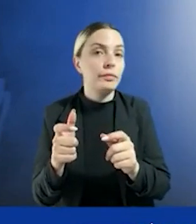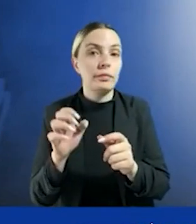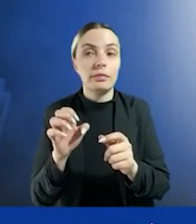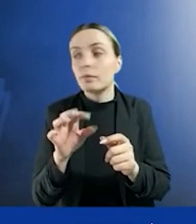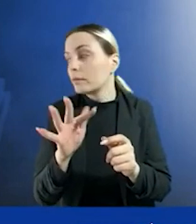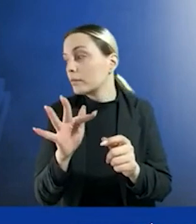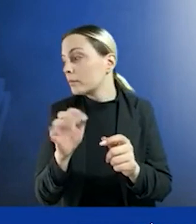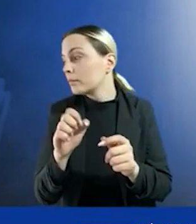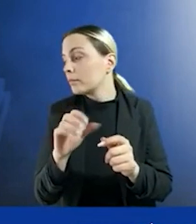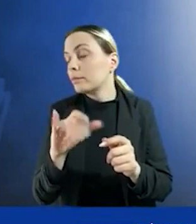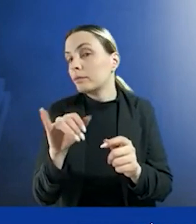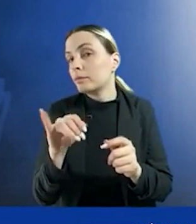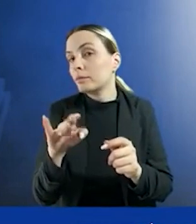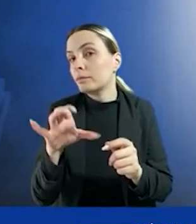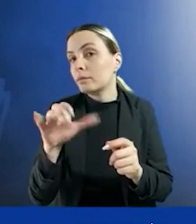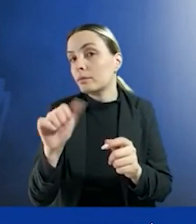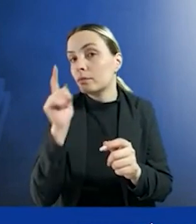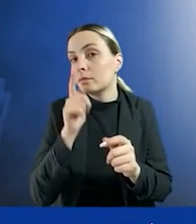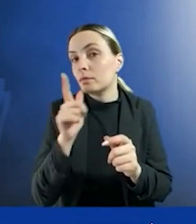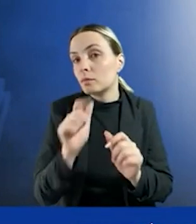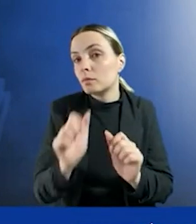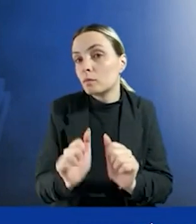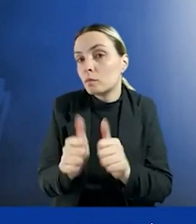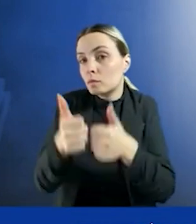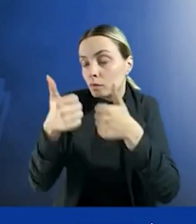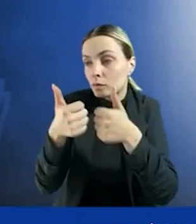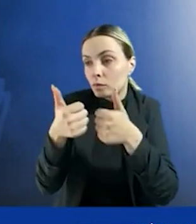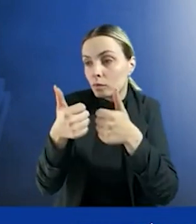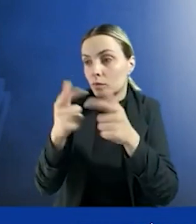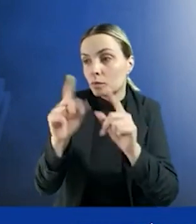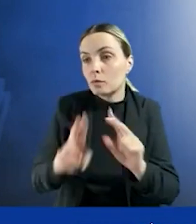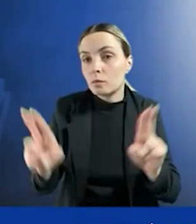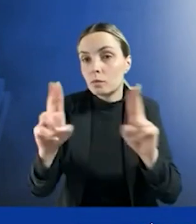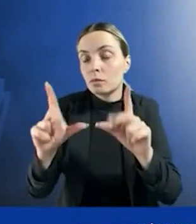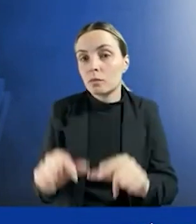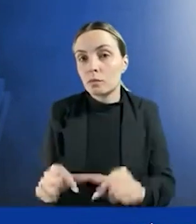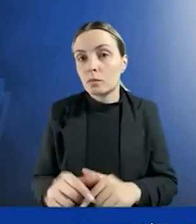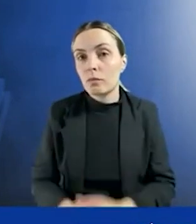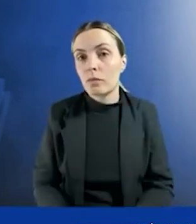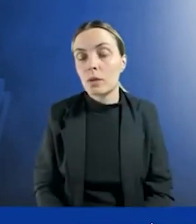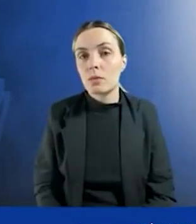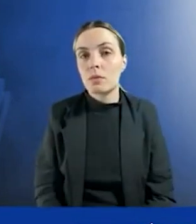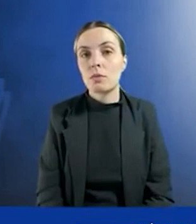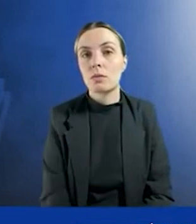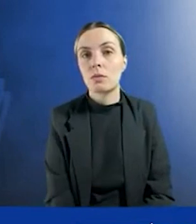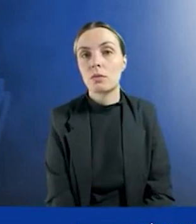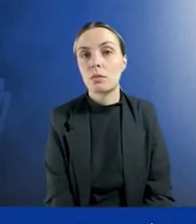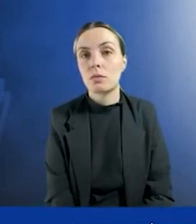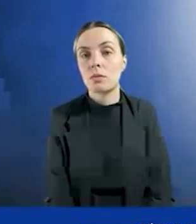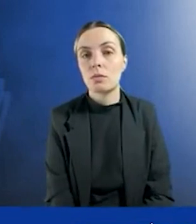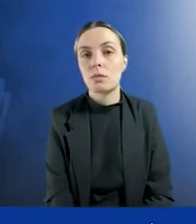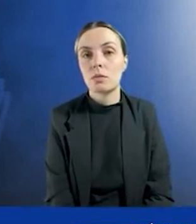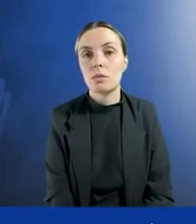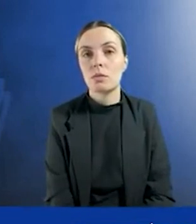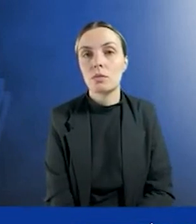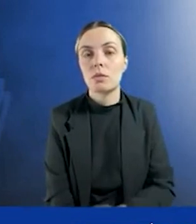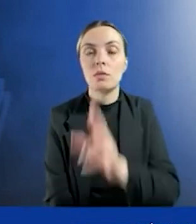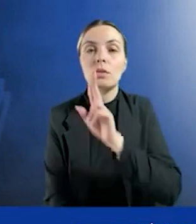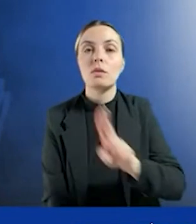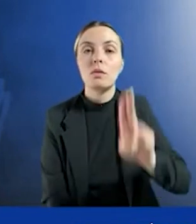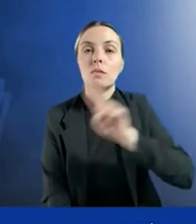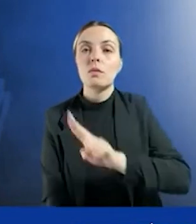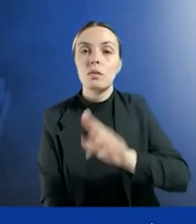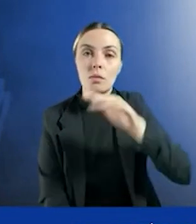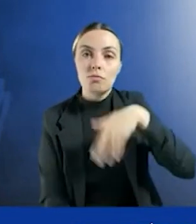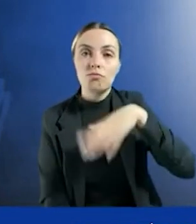produzir mais utilizando menos. O objetivo é esse, produzir mais utilizando menos.